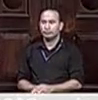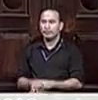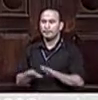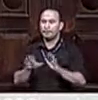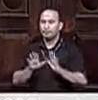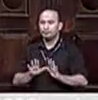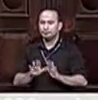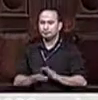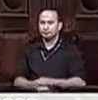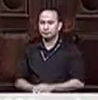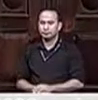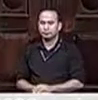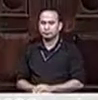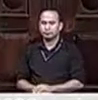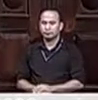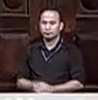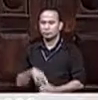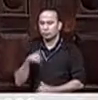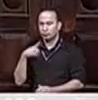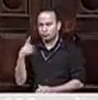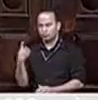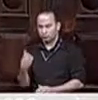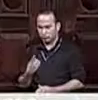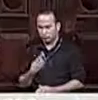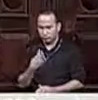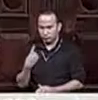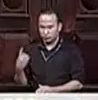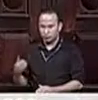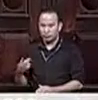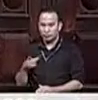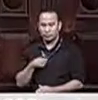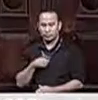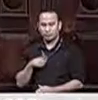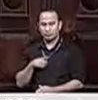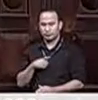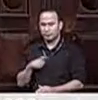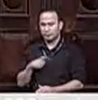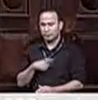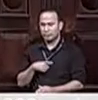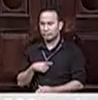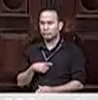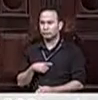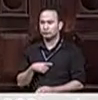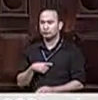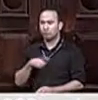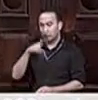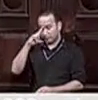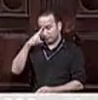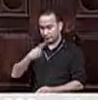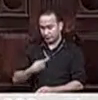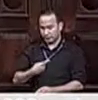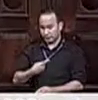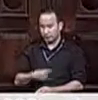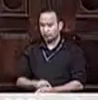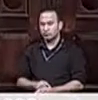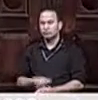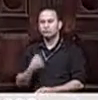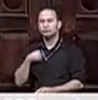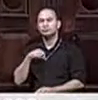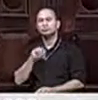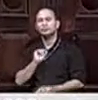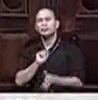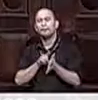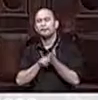Mas nós da oposição temos esse dever, né, de analisar